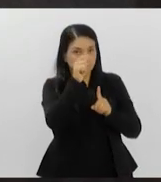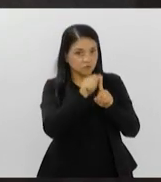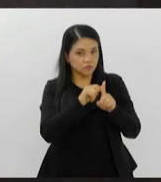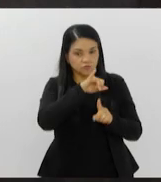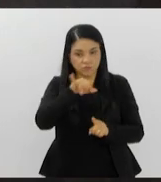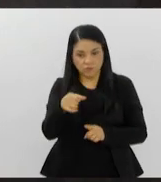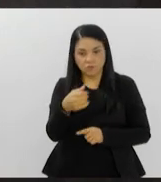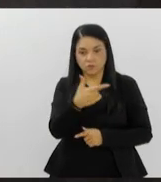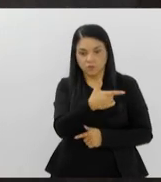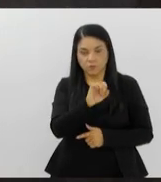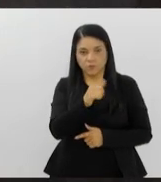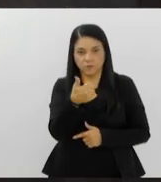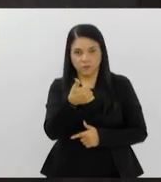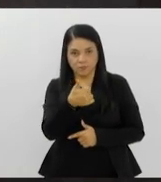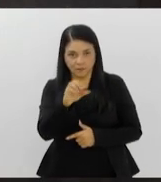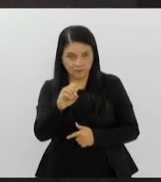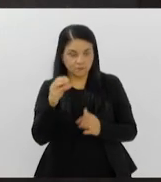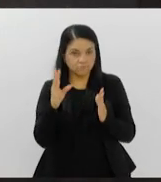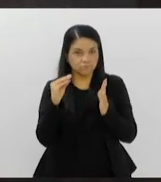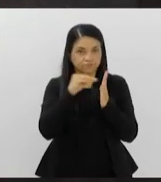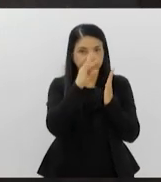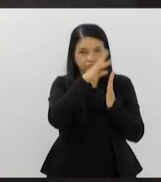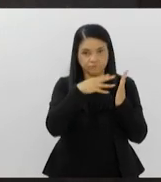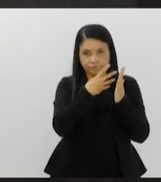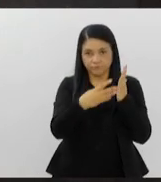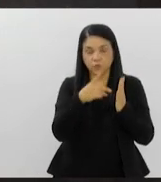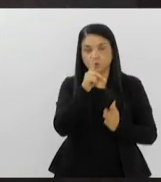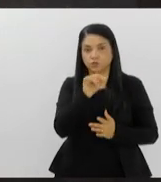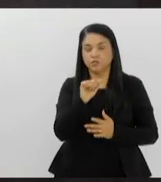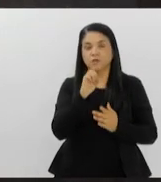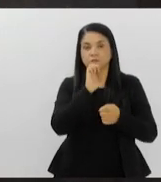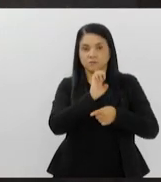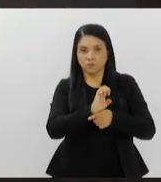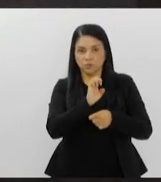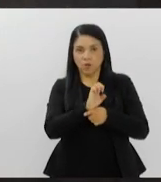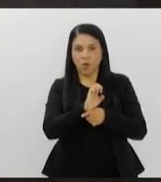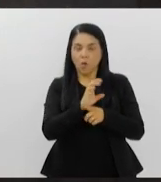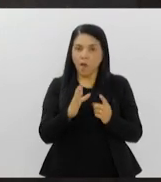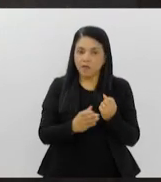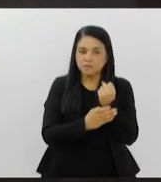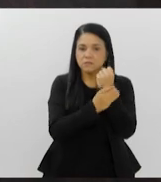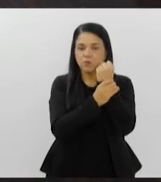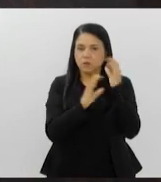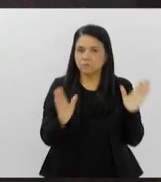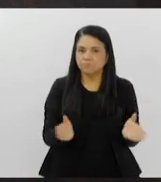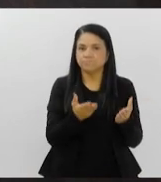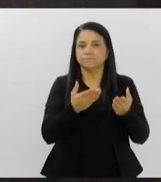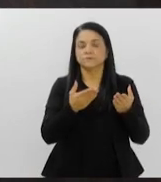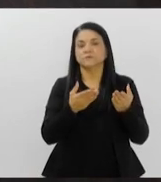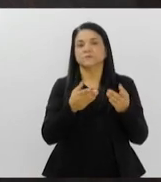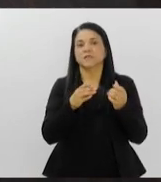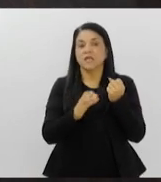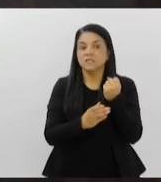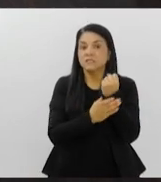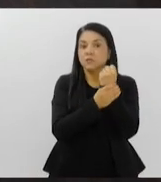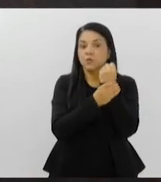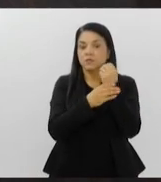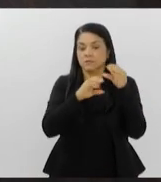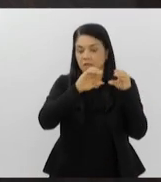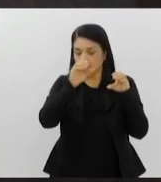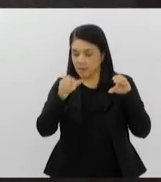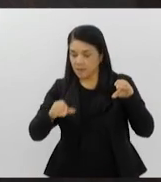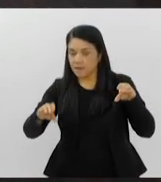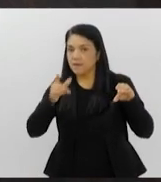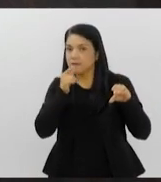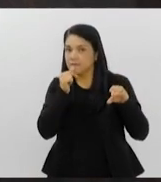para incluir no calendário do Estado do Rio de Janeiro o dia estadual pela promoção da segurança hídrica e do direito humano à